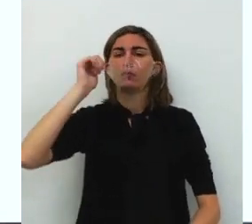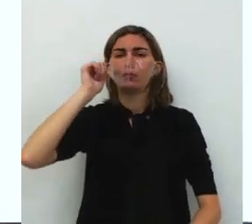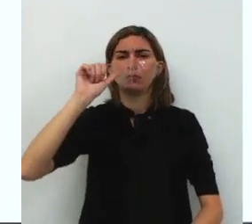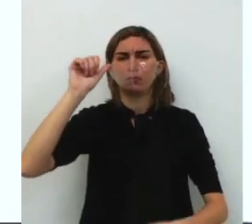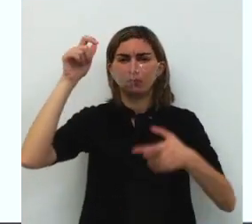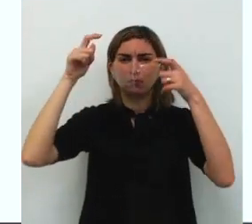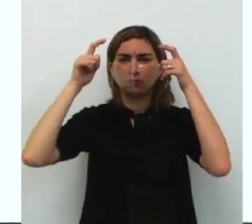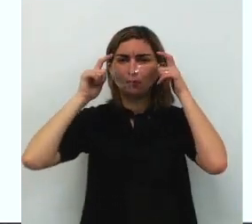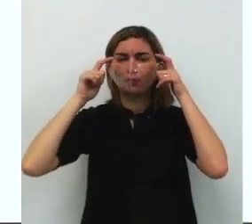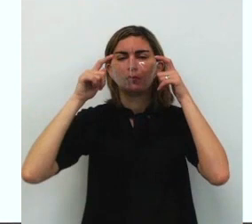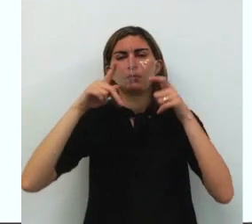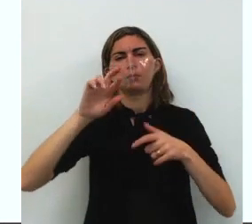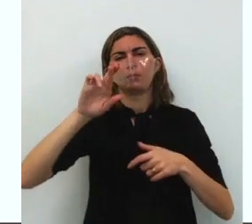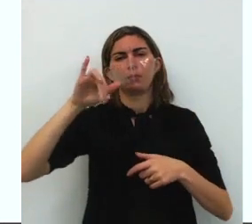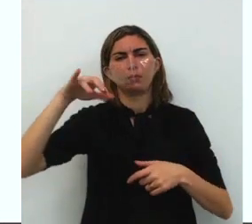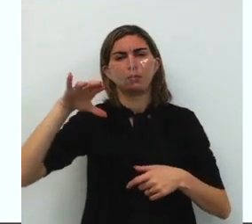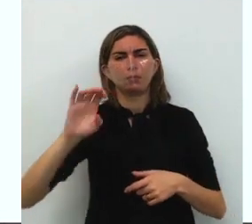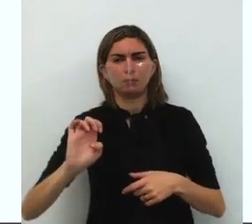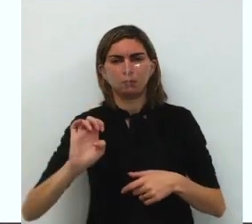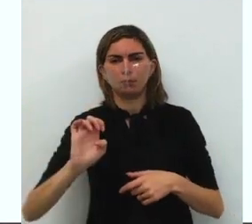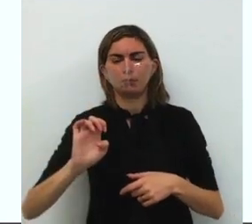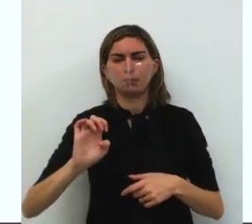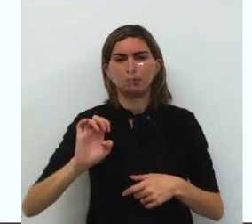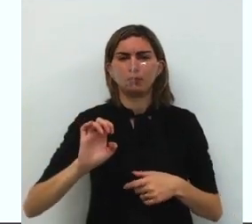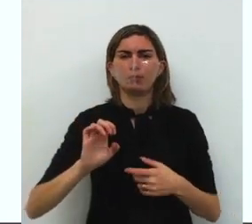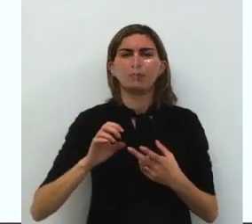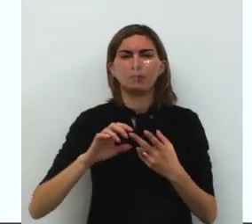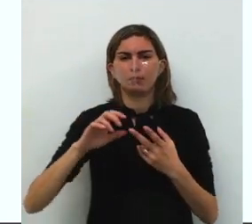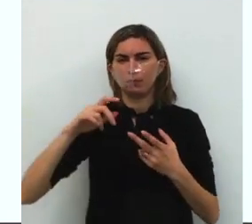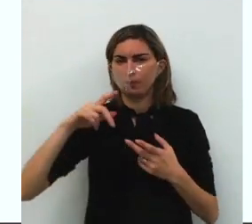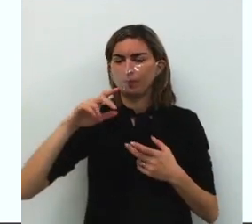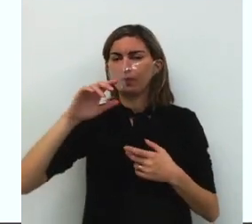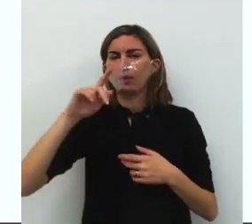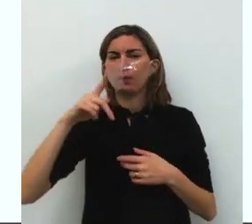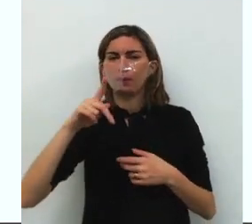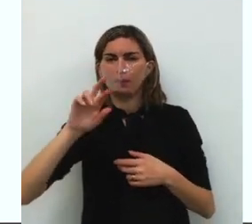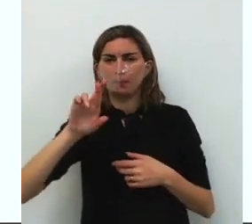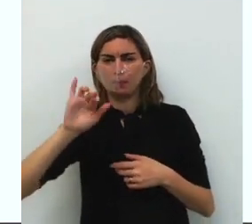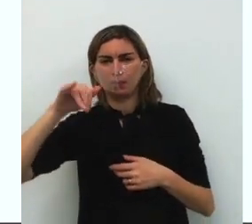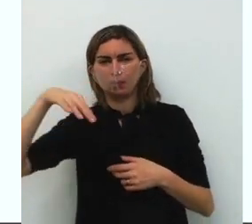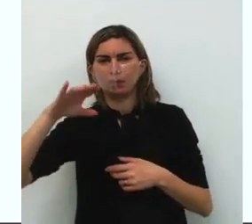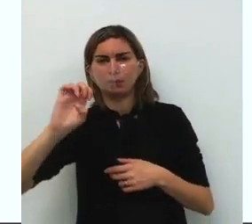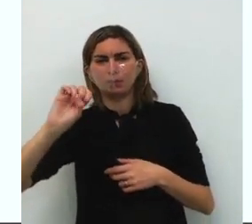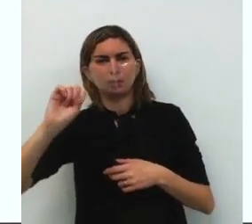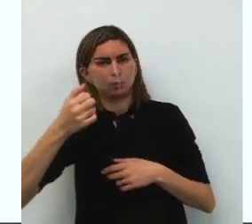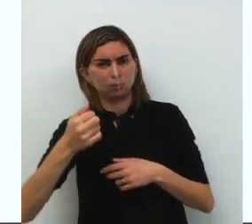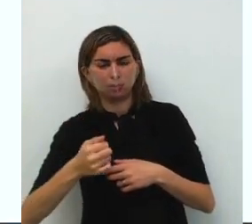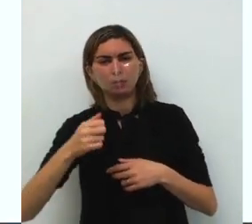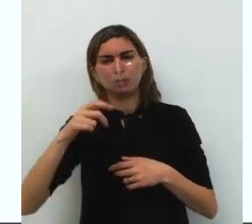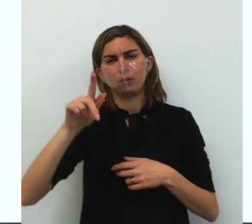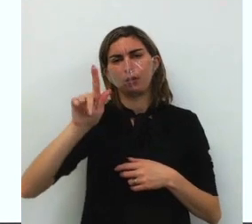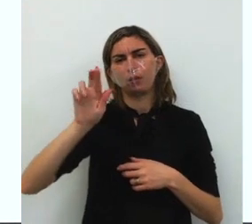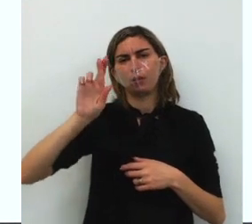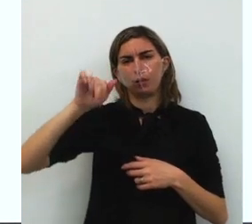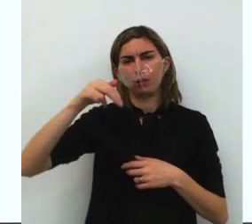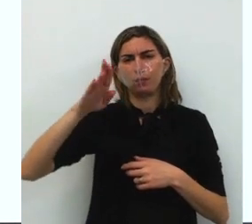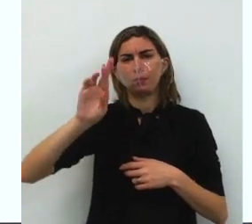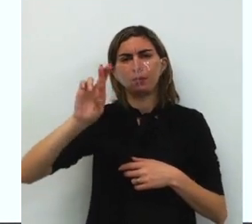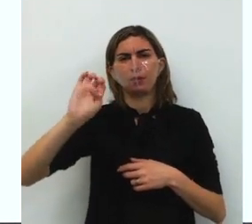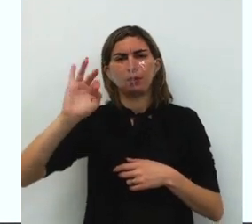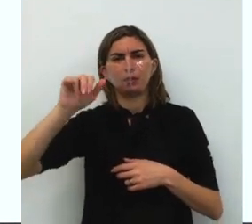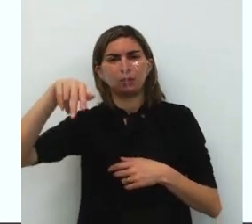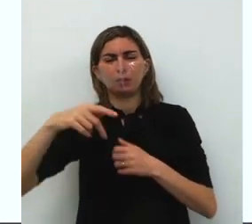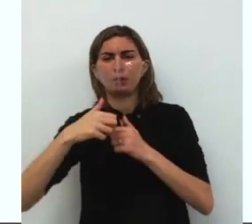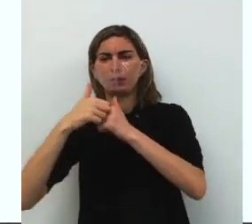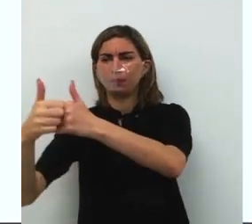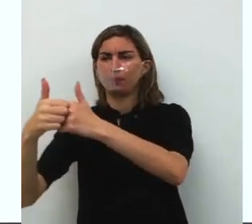uma princesa casada com o príncipe Charles da Inglaterra, o sucessor do reino da Grã-Bretanha, ela